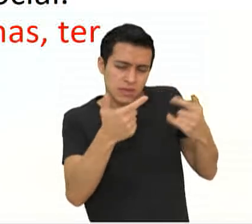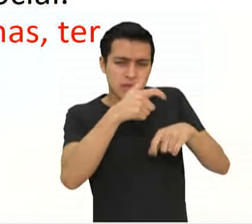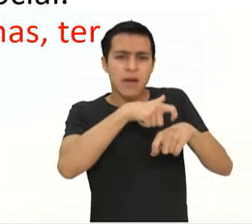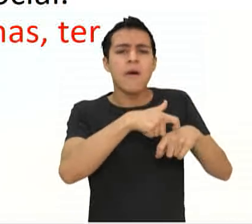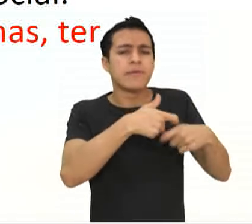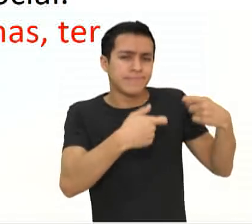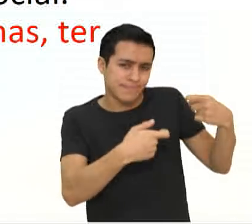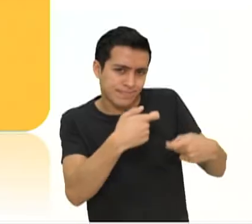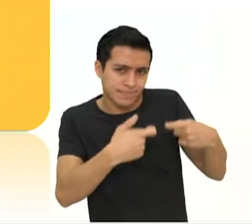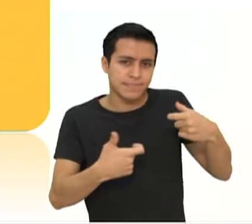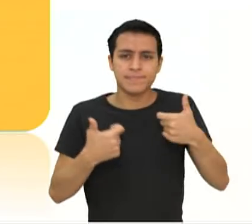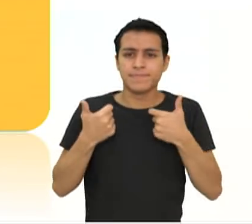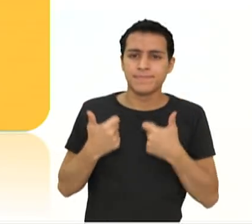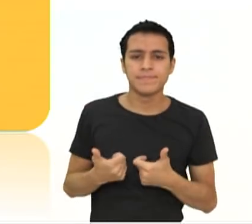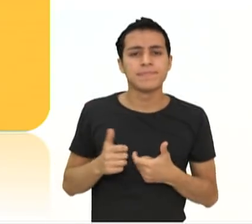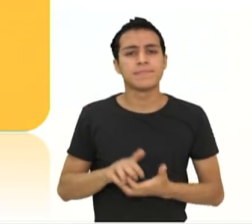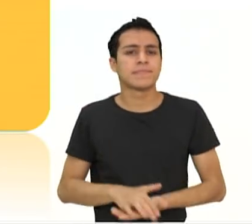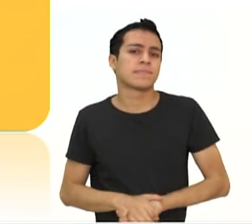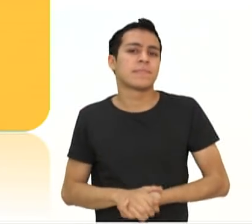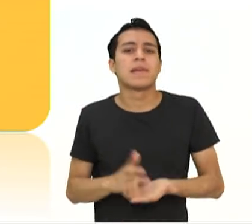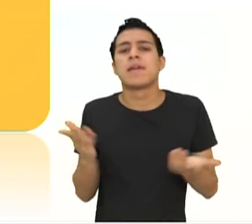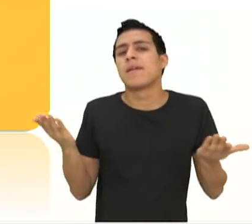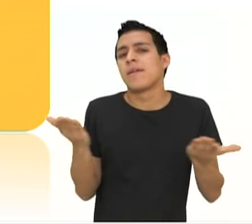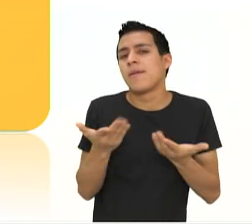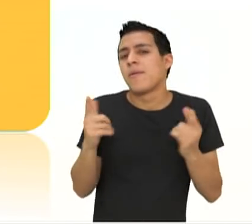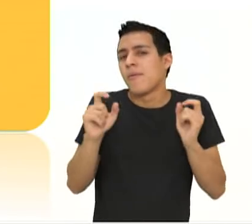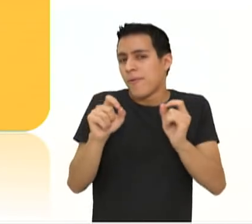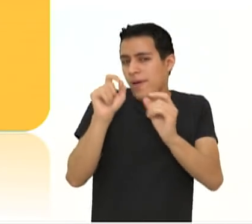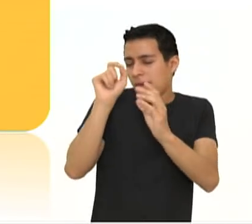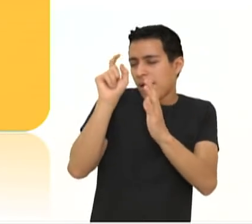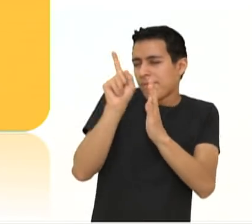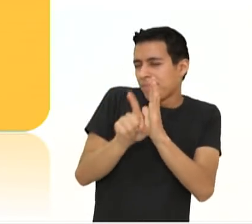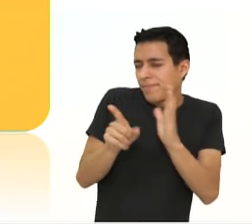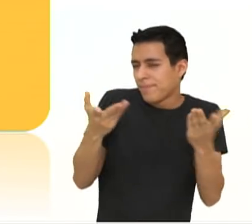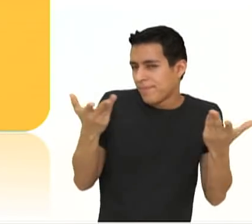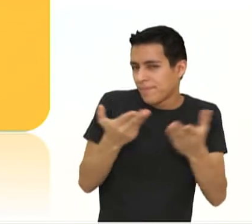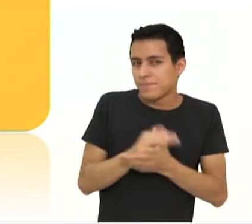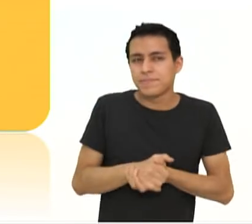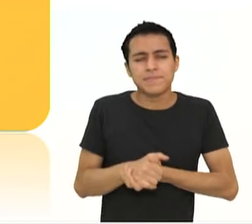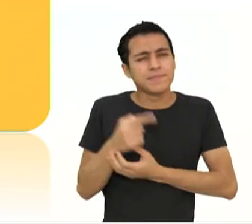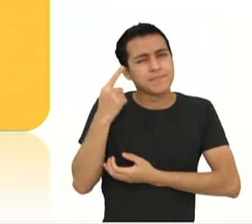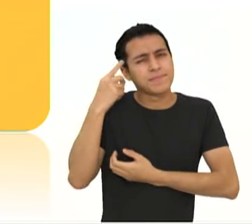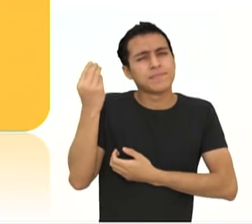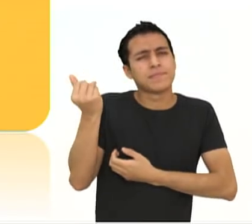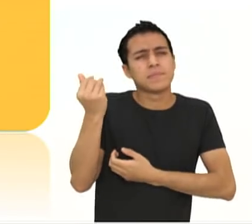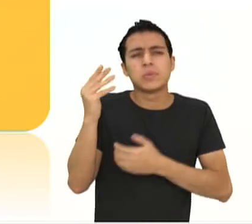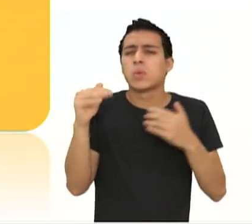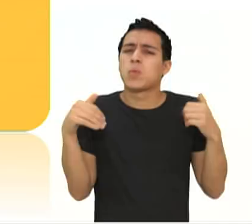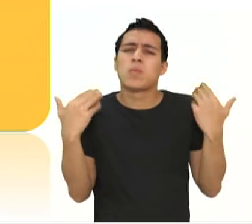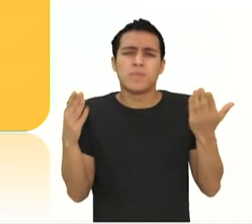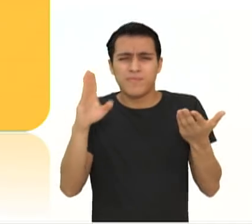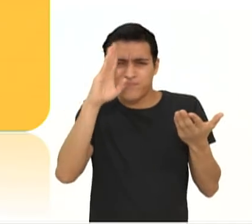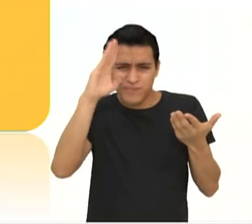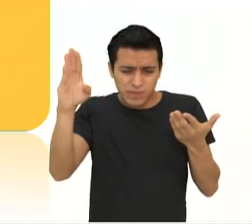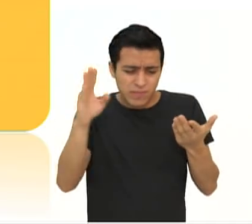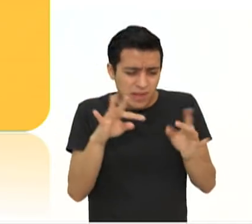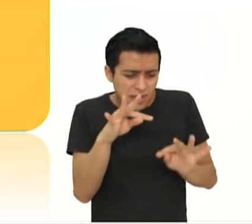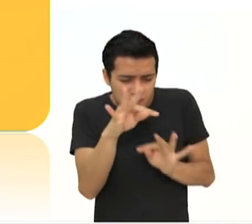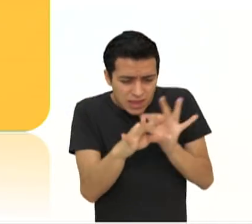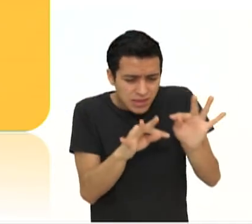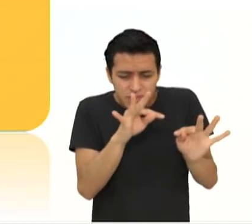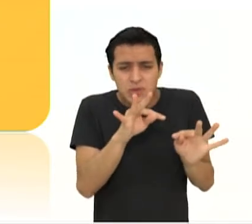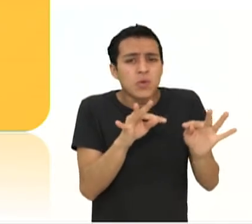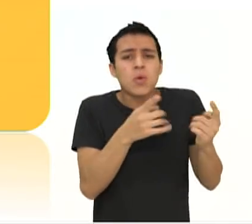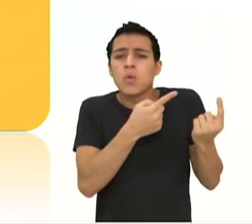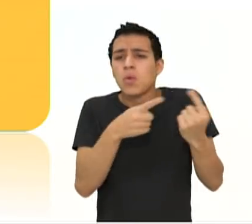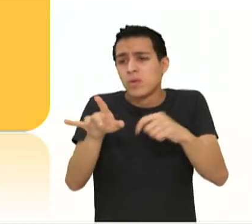relação sexual. Vamos a um questionamento agora. Qual será o principal tratamento usado